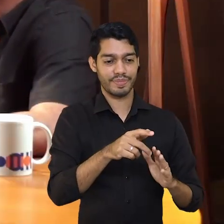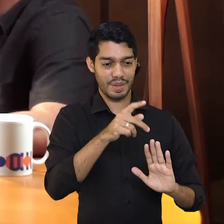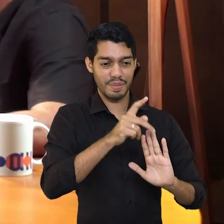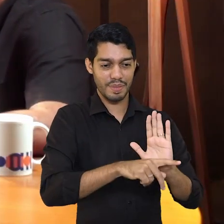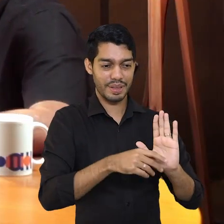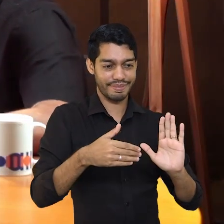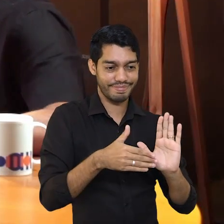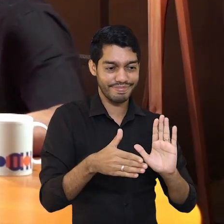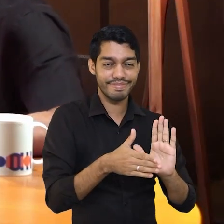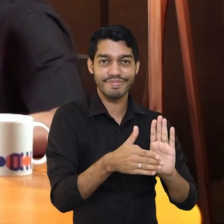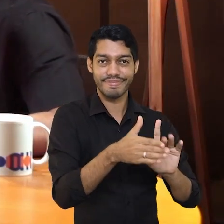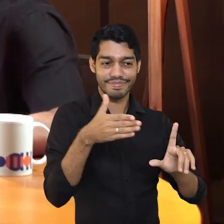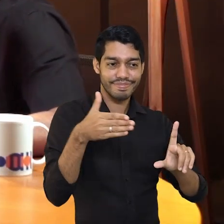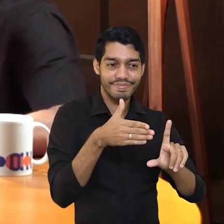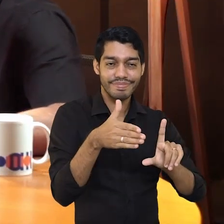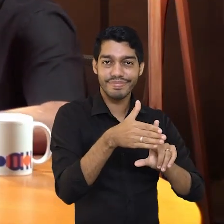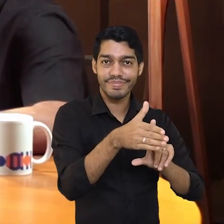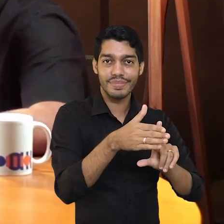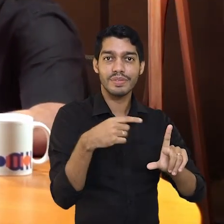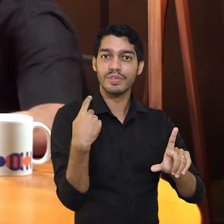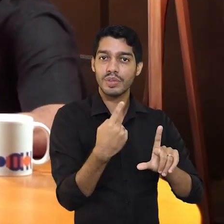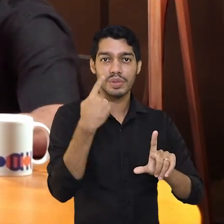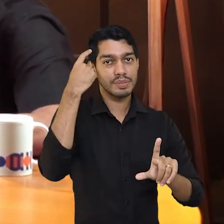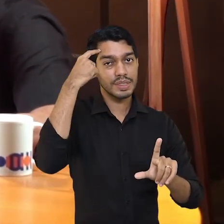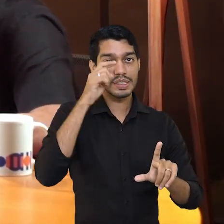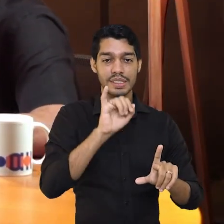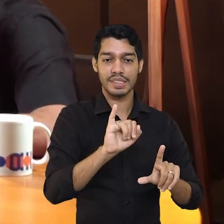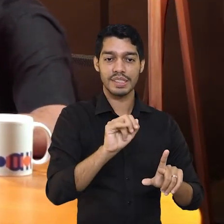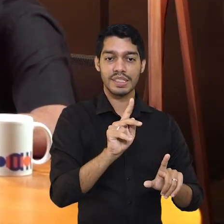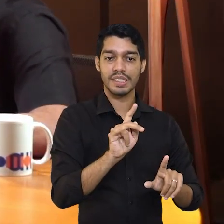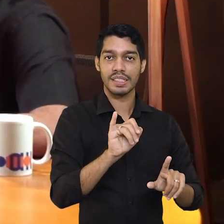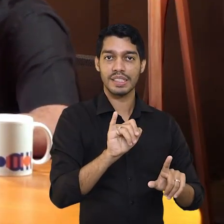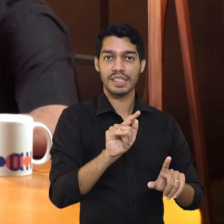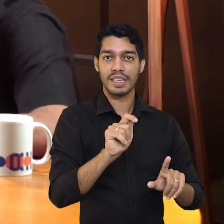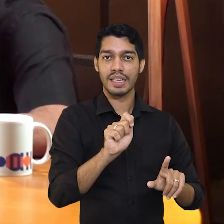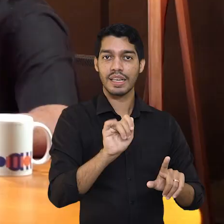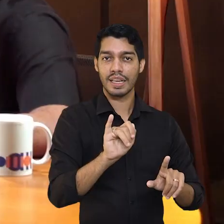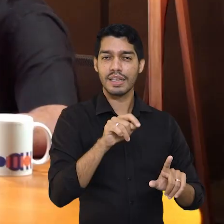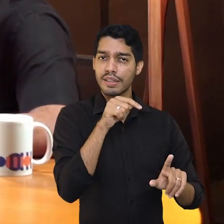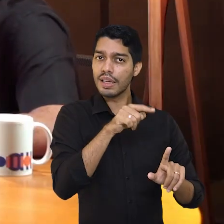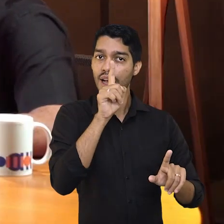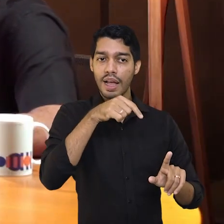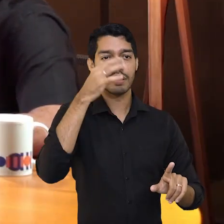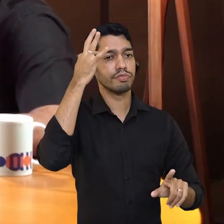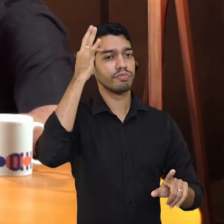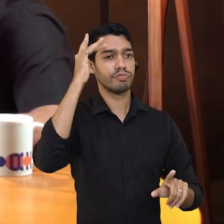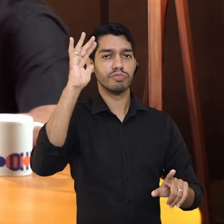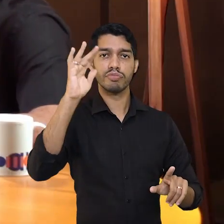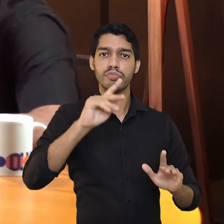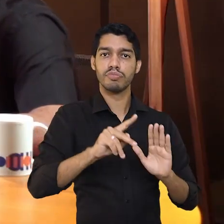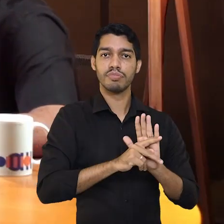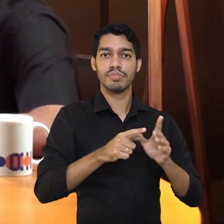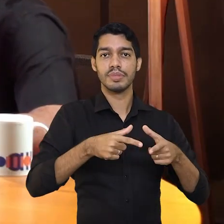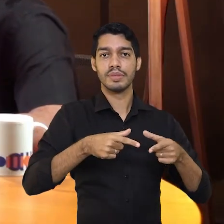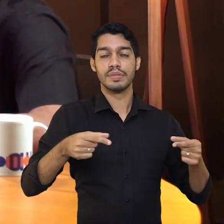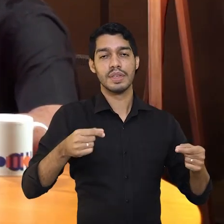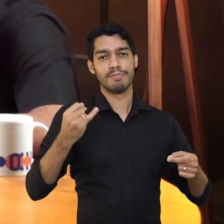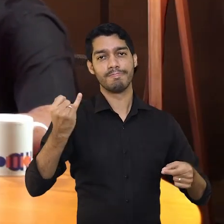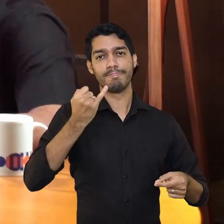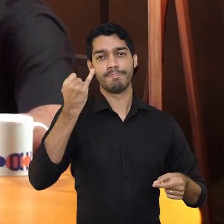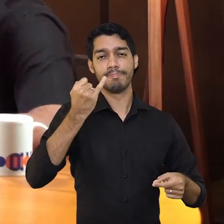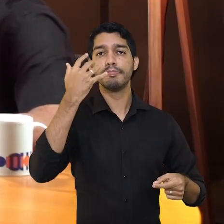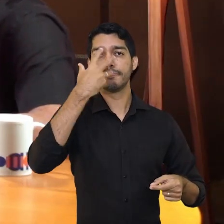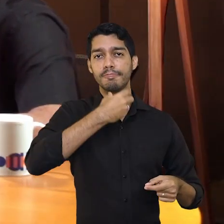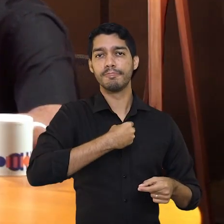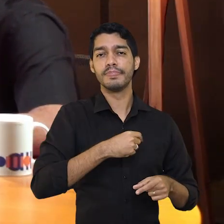tenta trabalhar com os nossos alunos o conceito do Ikigai. O Ikigai é uma filosofia japonesa muito, muito, muito profunda e